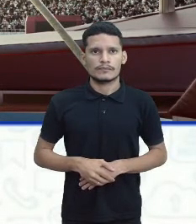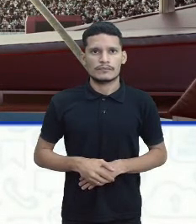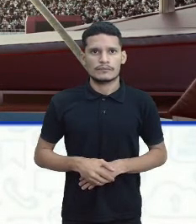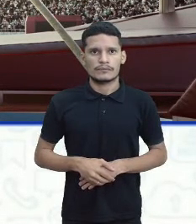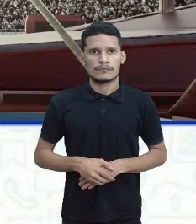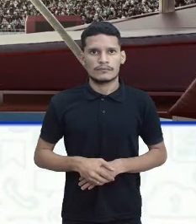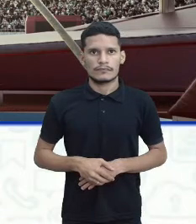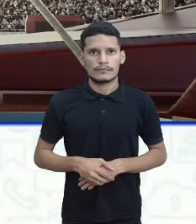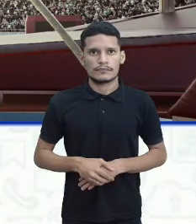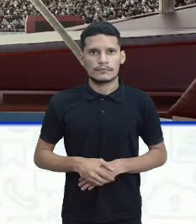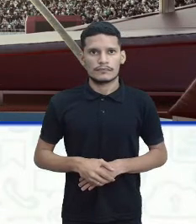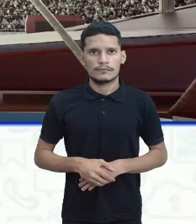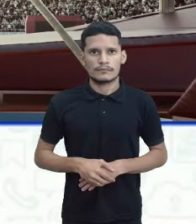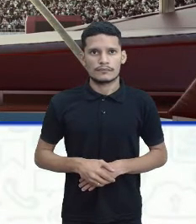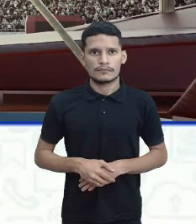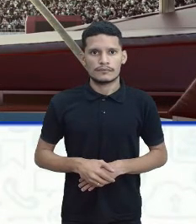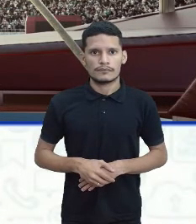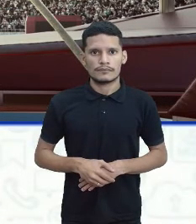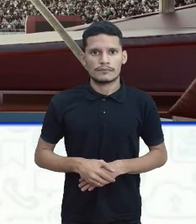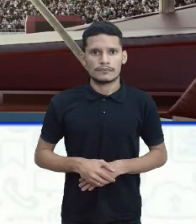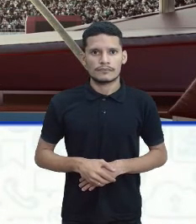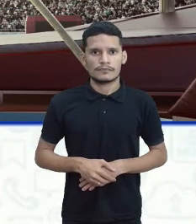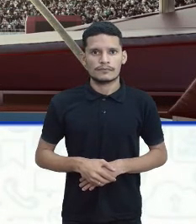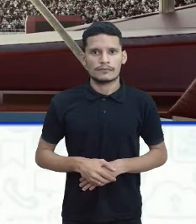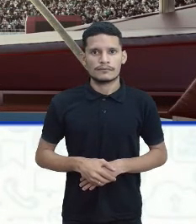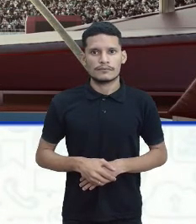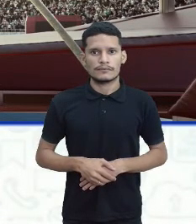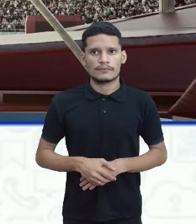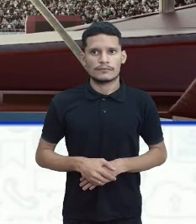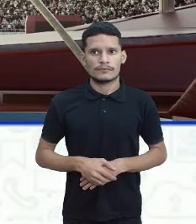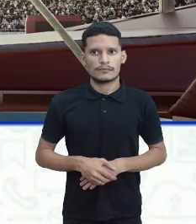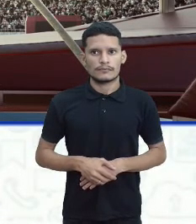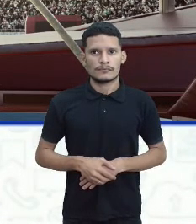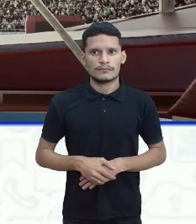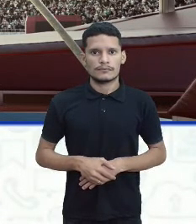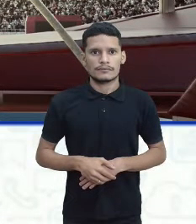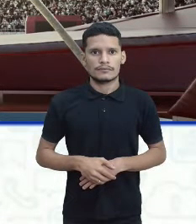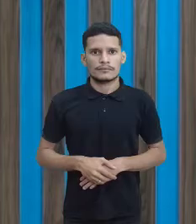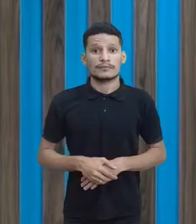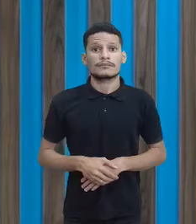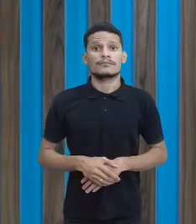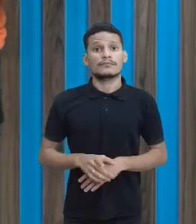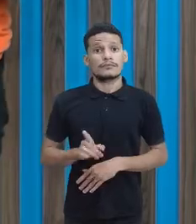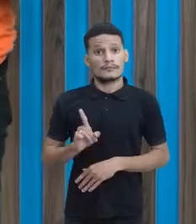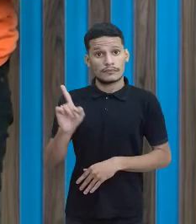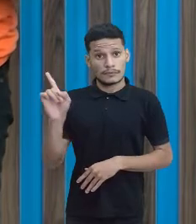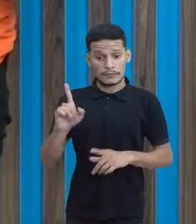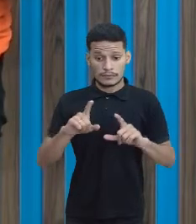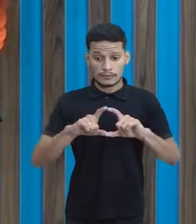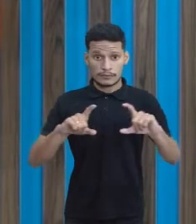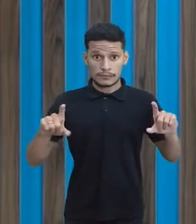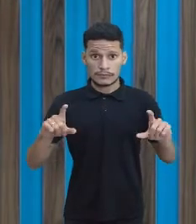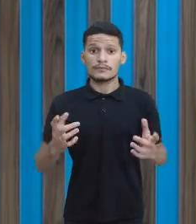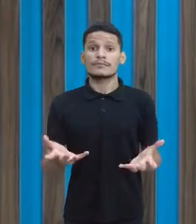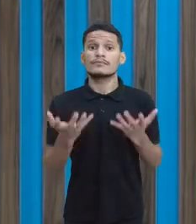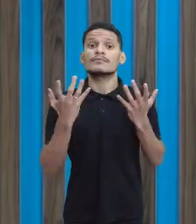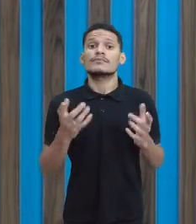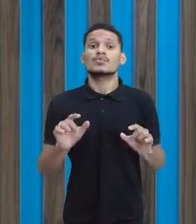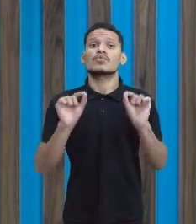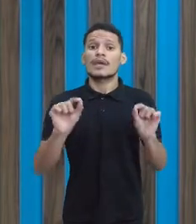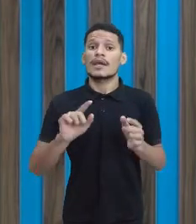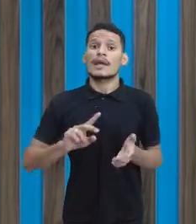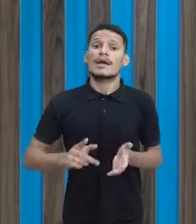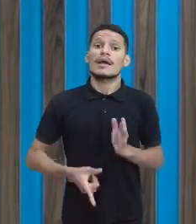time new success. Ou seja, esta frase daqui, eu queria primeiro, antes de